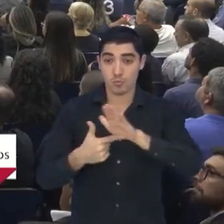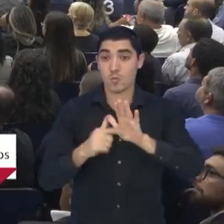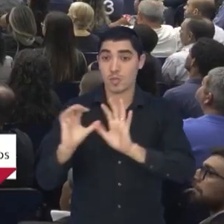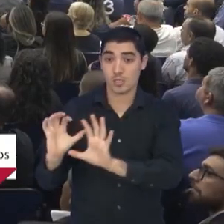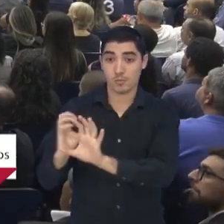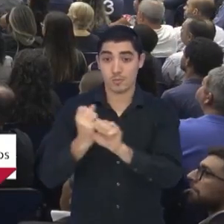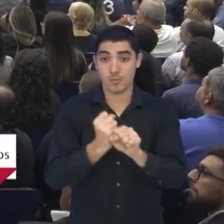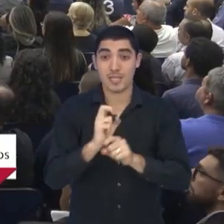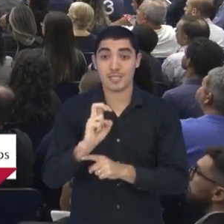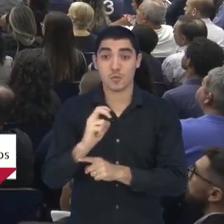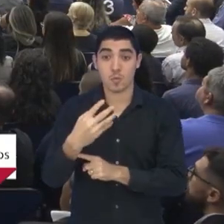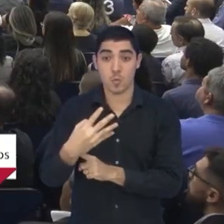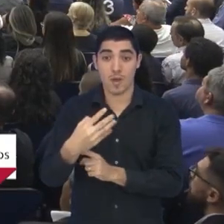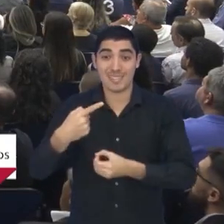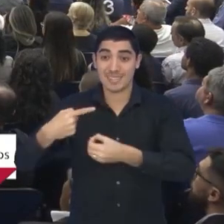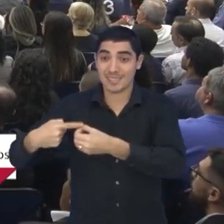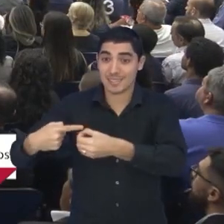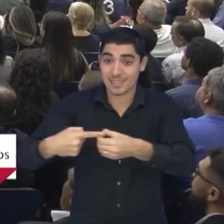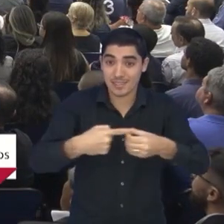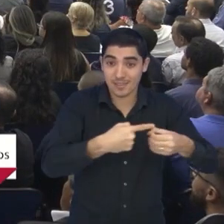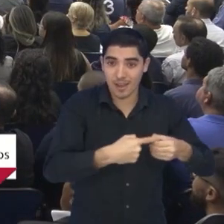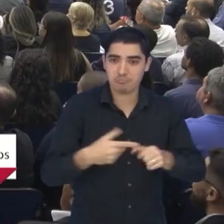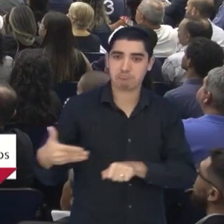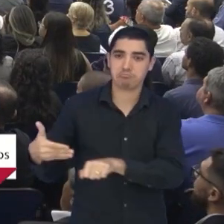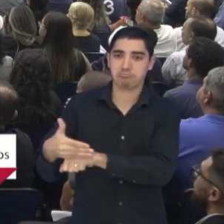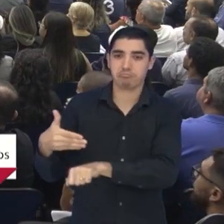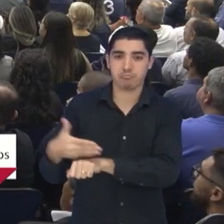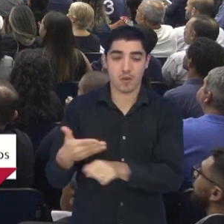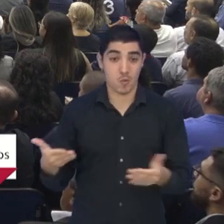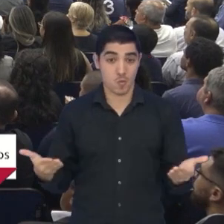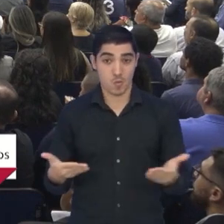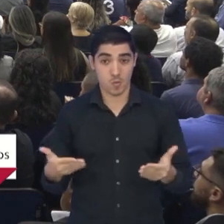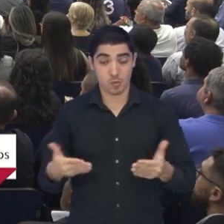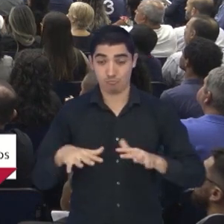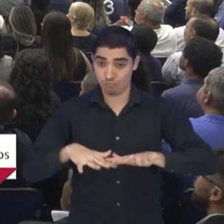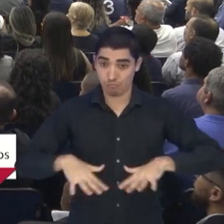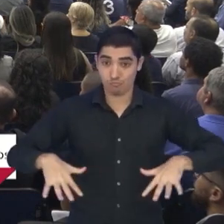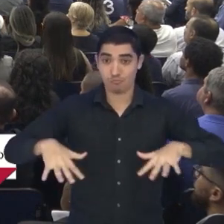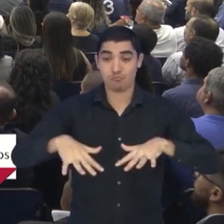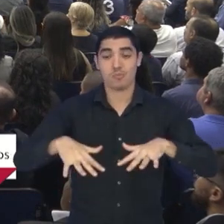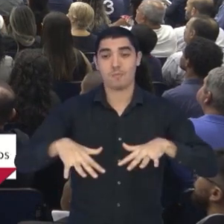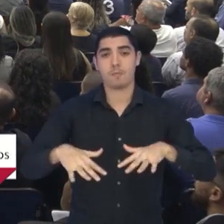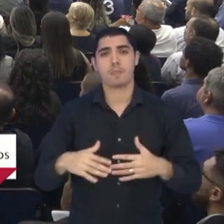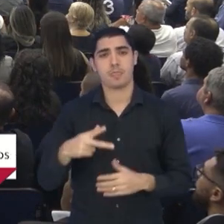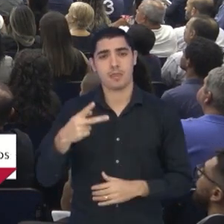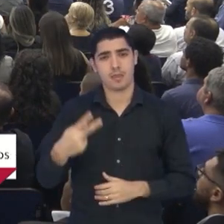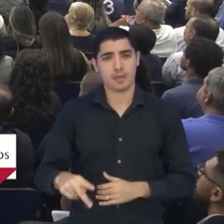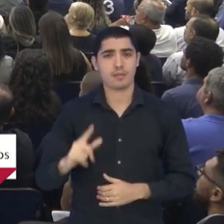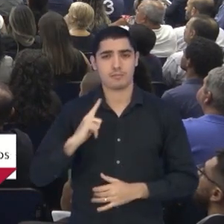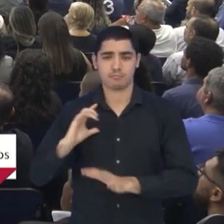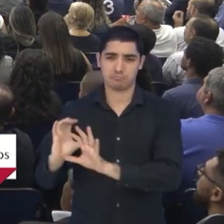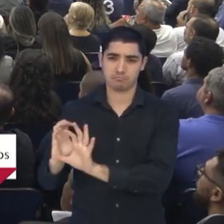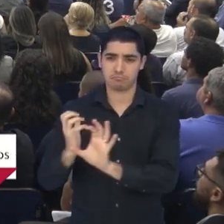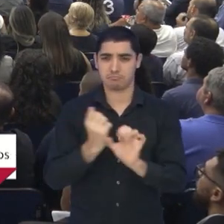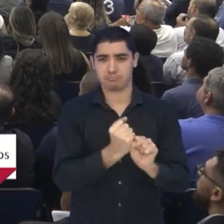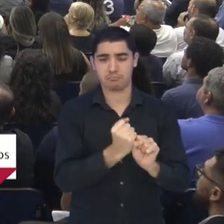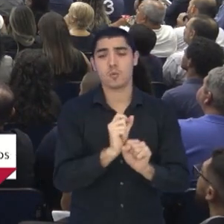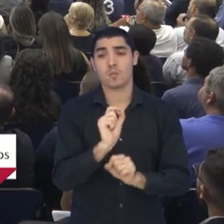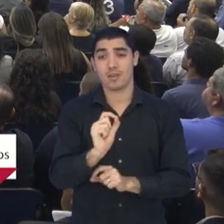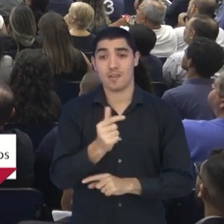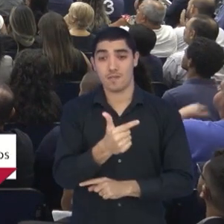municípios participantes nesse nosso encontro numa região que tem um orçamento público Regional de mais de